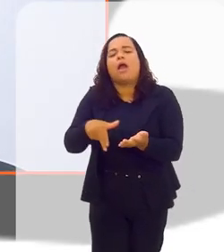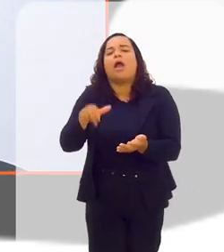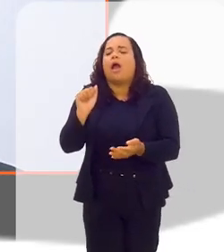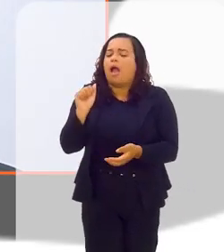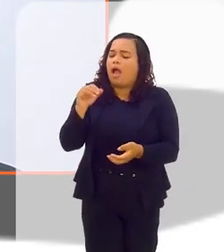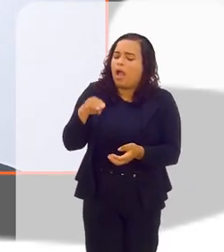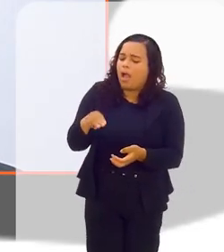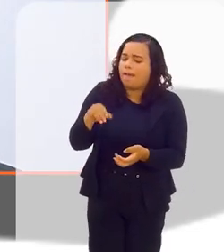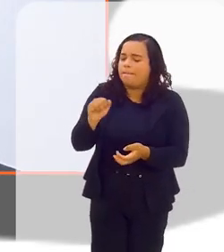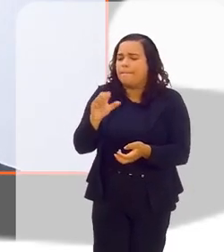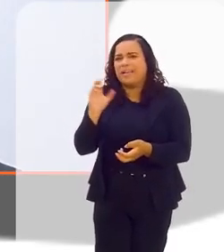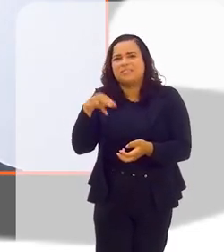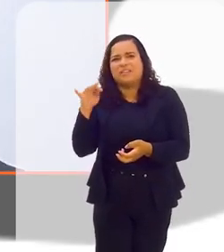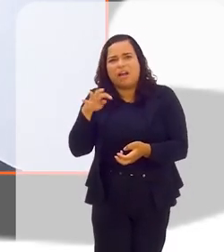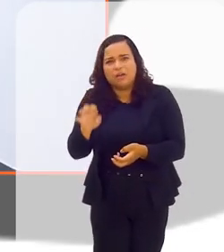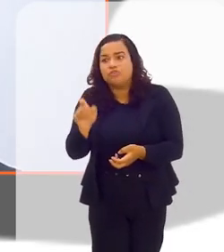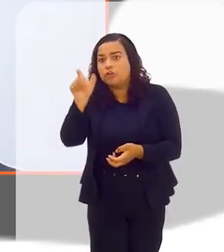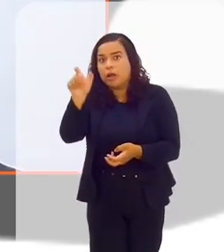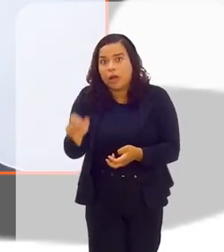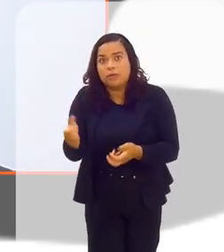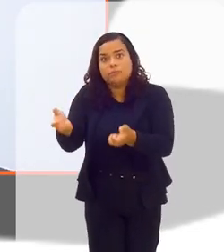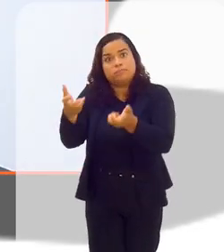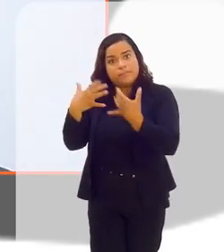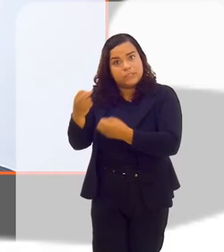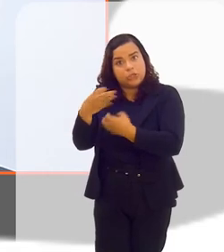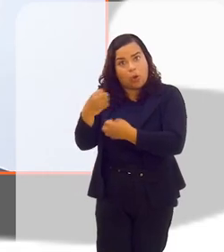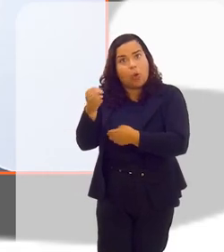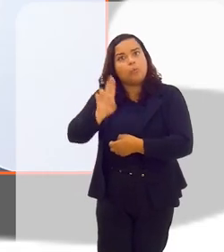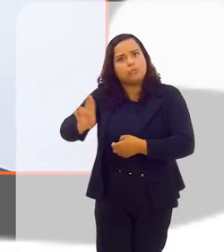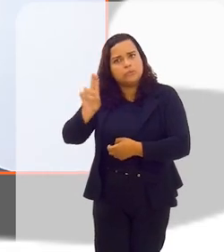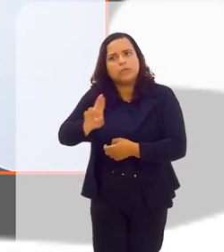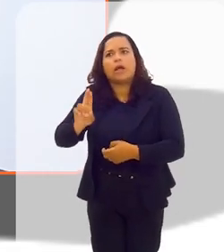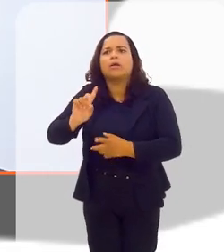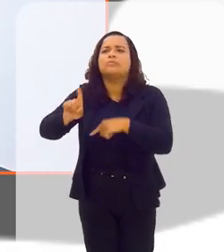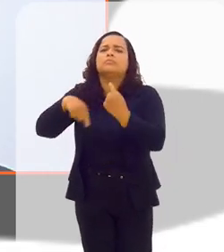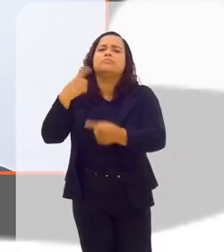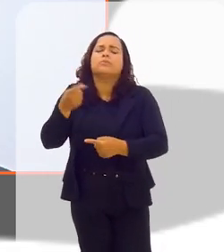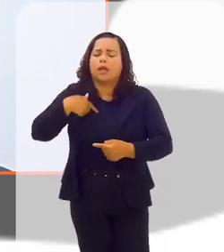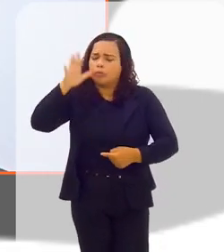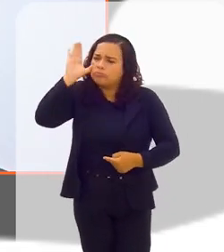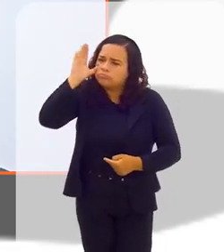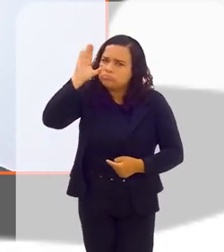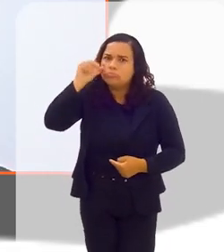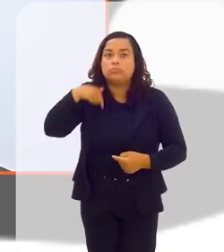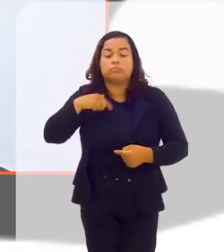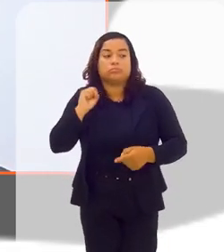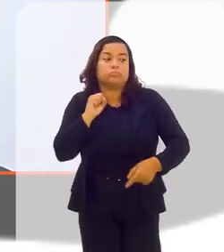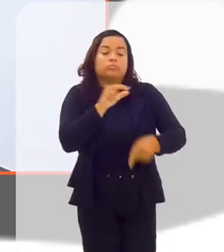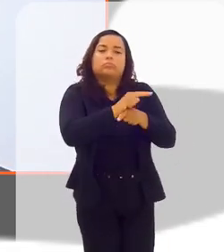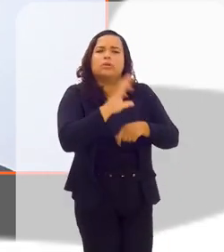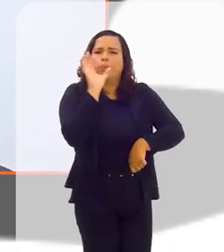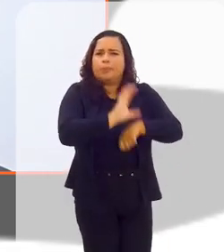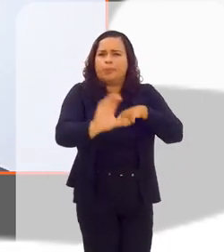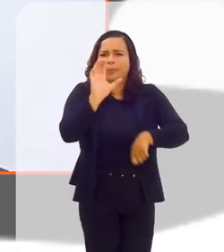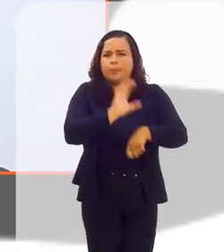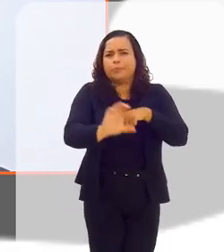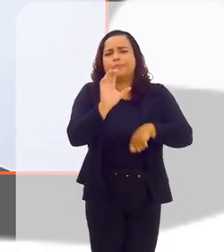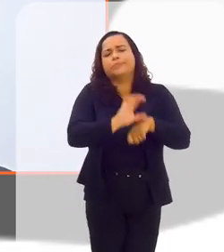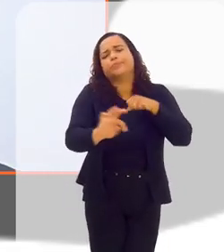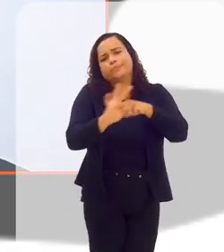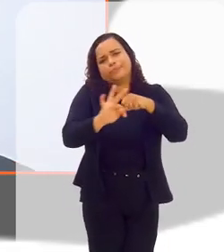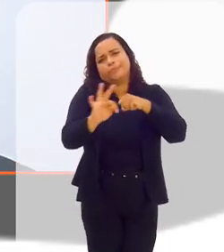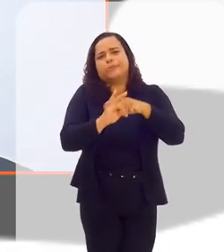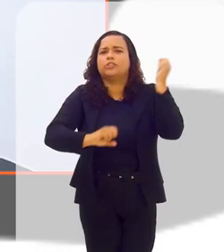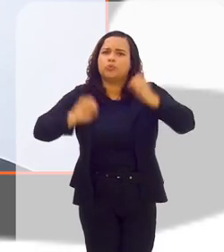lavanderia. E aquilo foi me despertando a curiosidade, inclusive quando eu fiz o meu curso de técnico em química industrial na Inesul, no